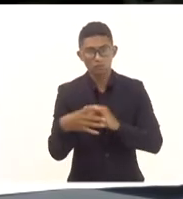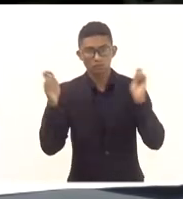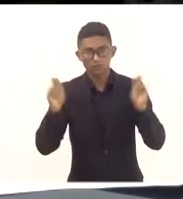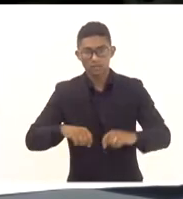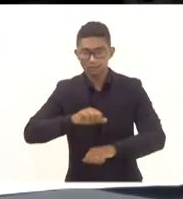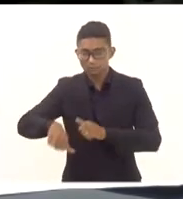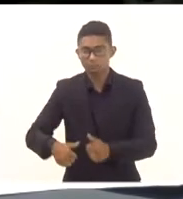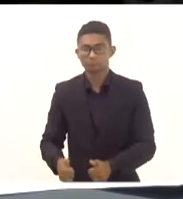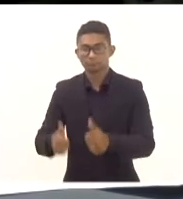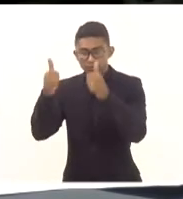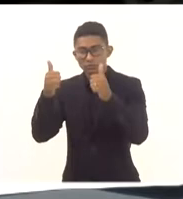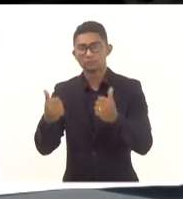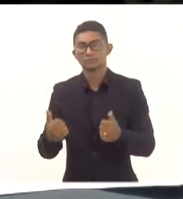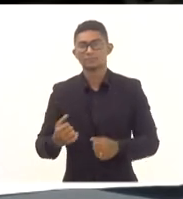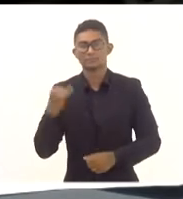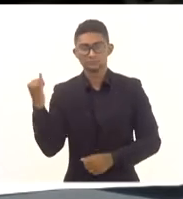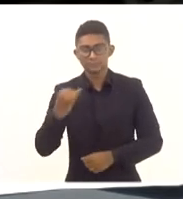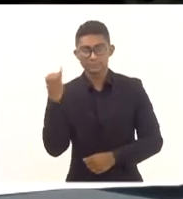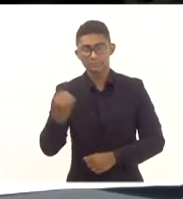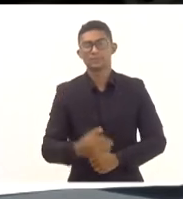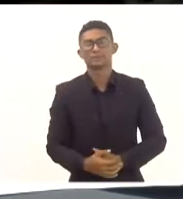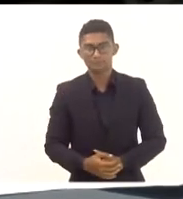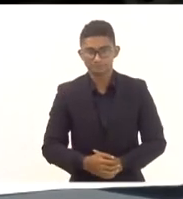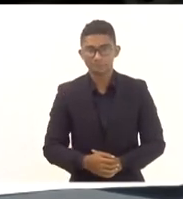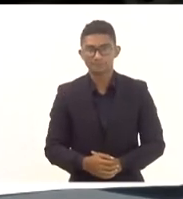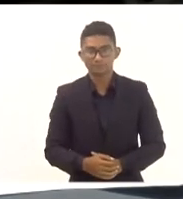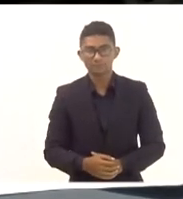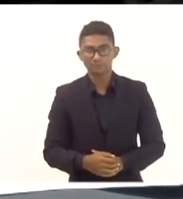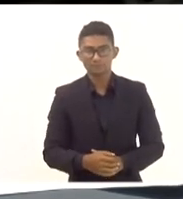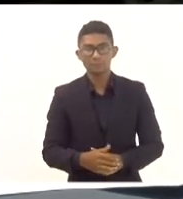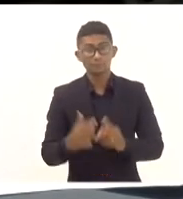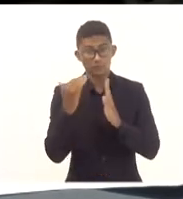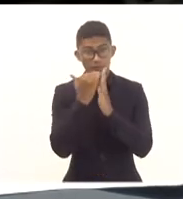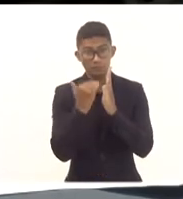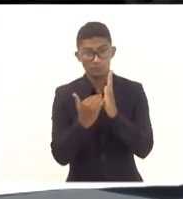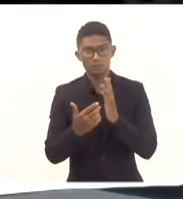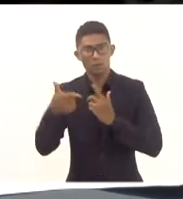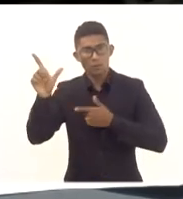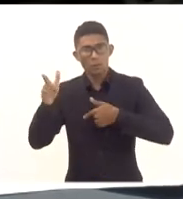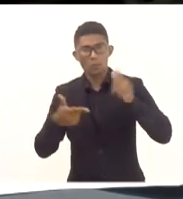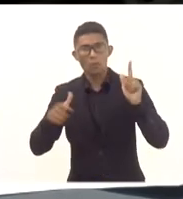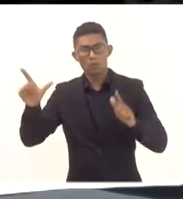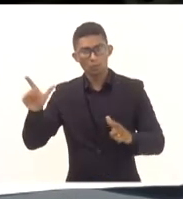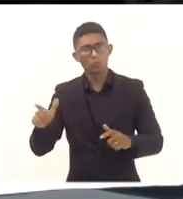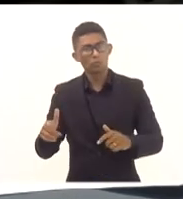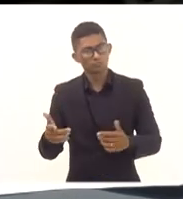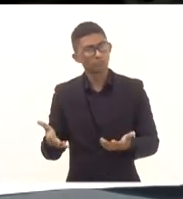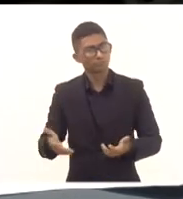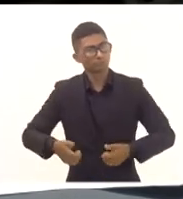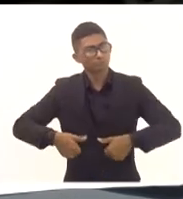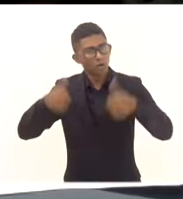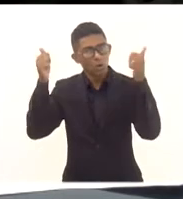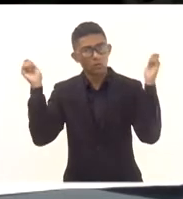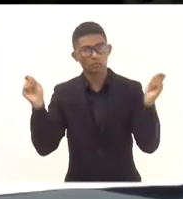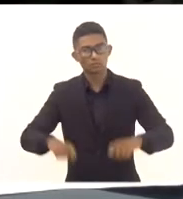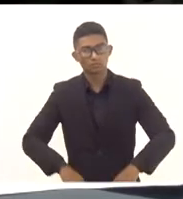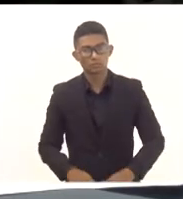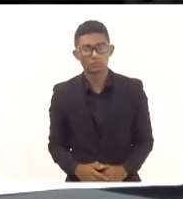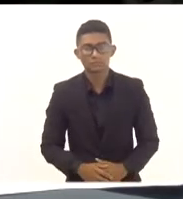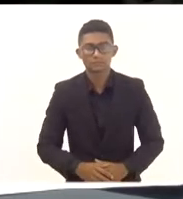compartilhados para e para que outros programas desse tipo podem possam ser implantados